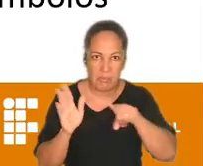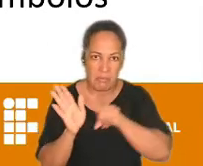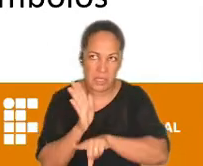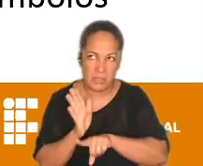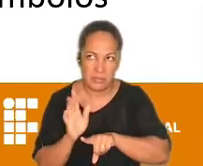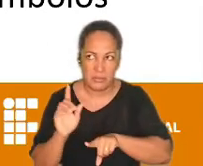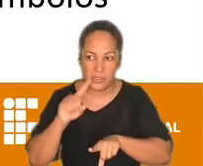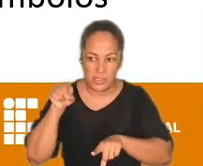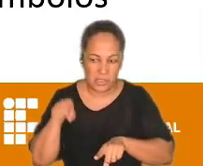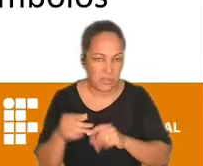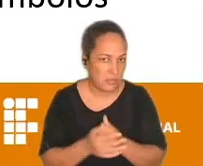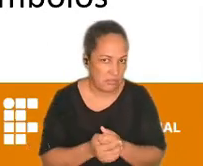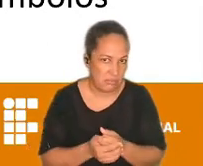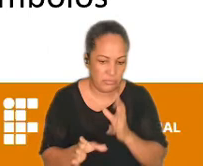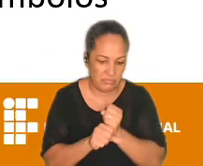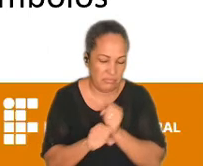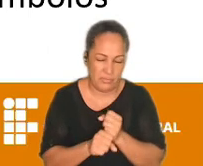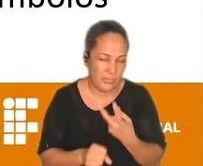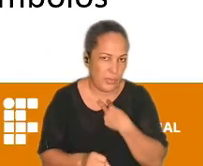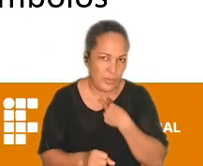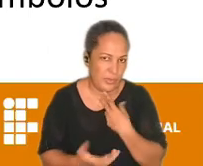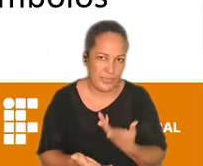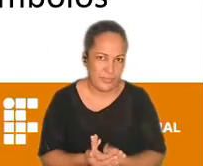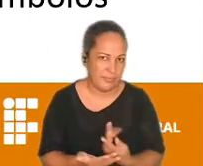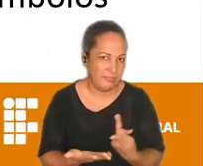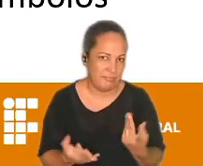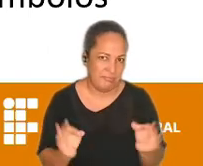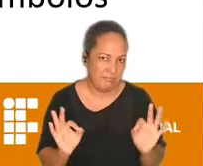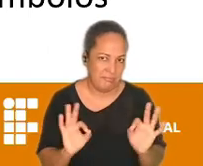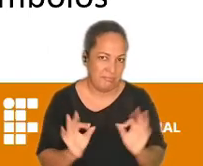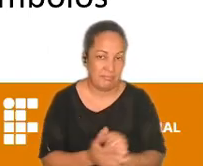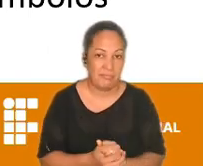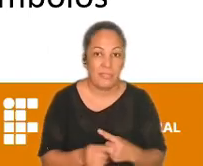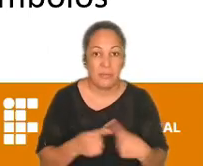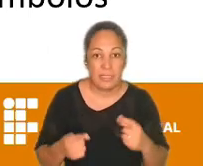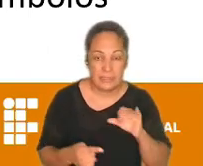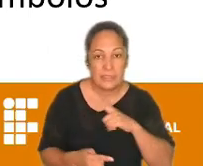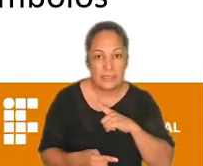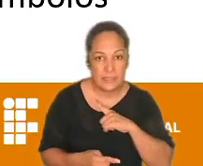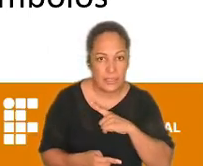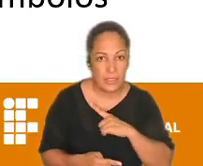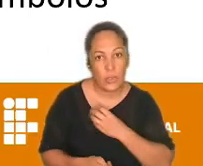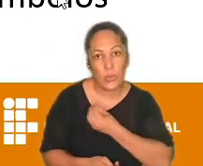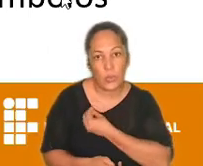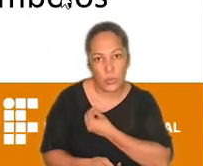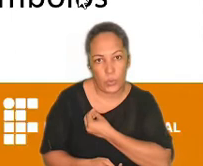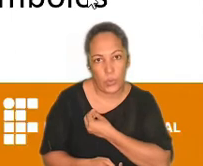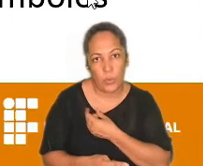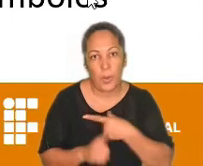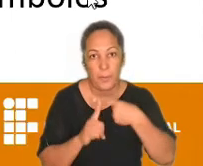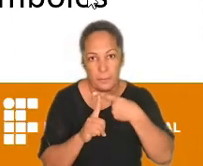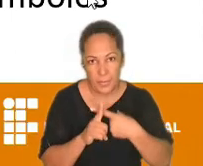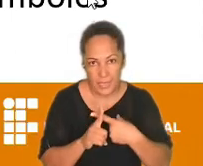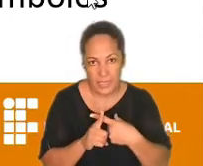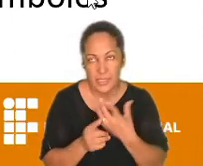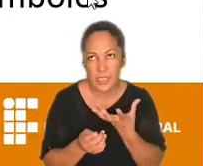né? Isso não é cálculo, não tem muita lógica. Já se você tem um atributo numérico, mas quer armazenar